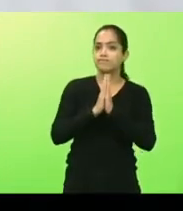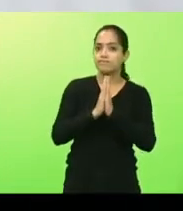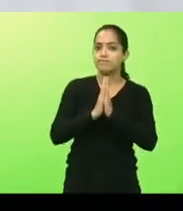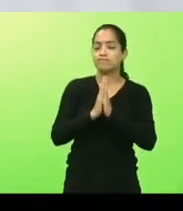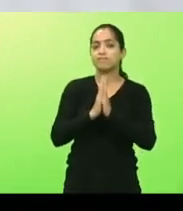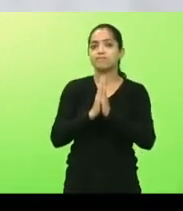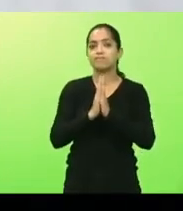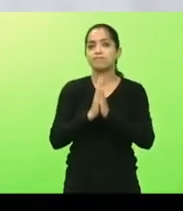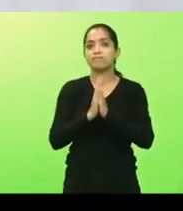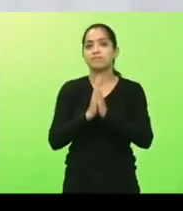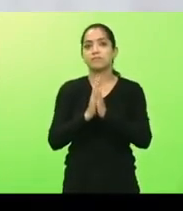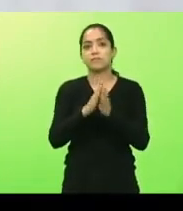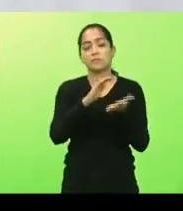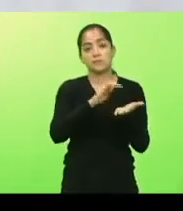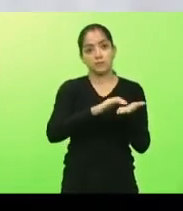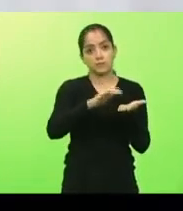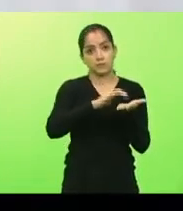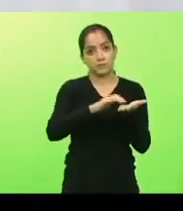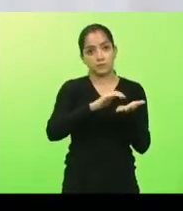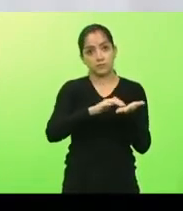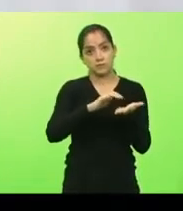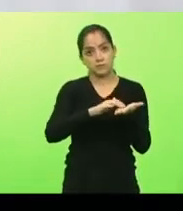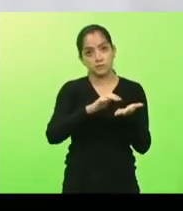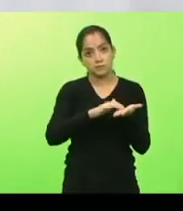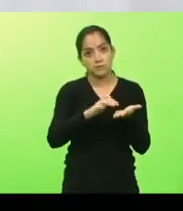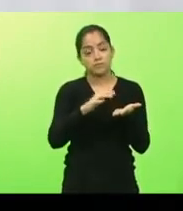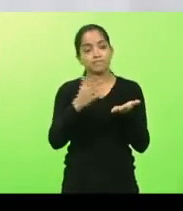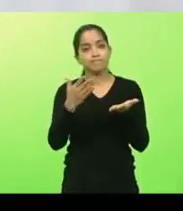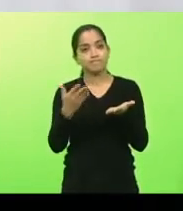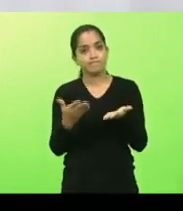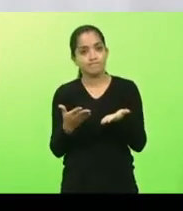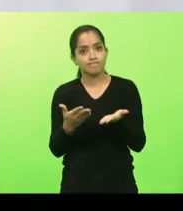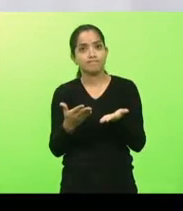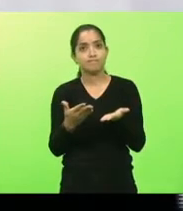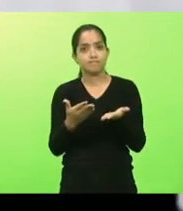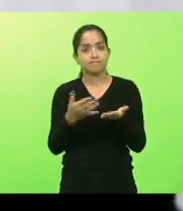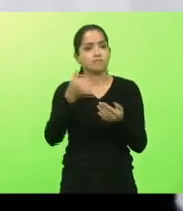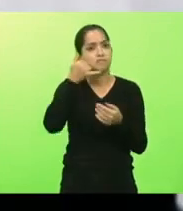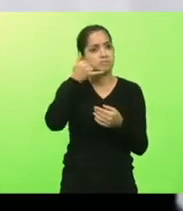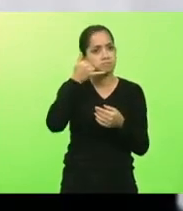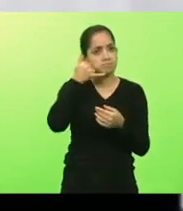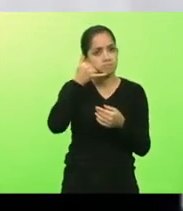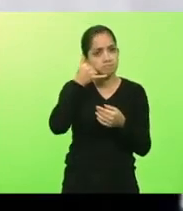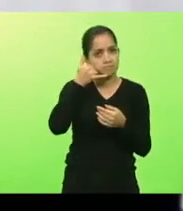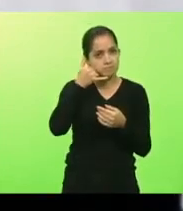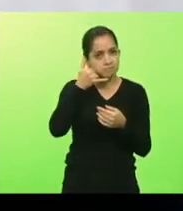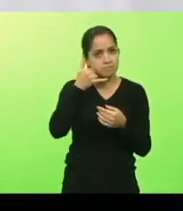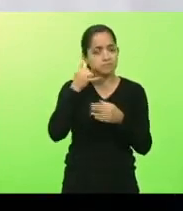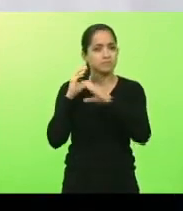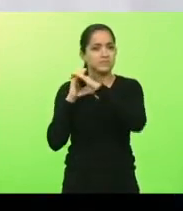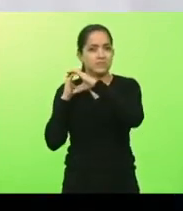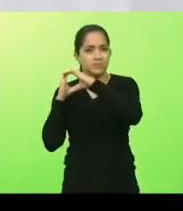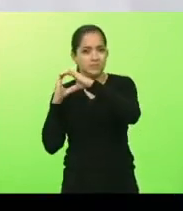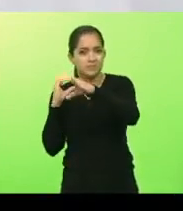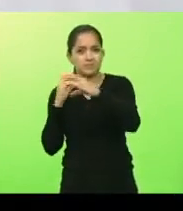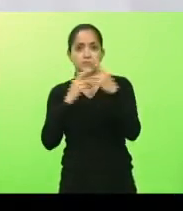o secretário, pelo menos, tomasse a providência de fazer algumas ligações aos engenheiros